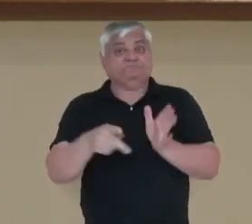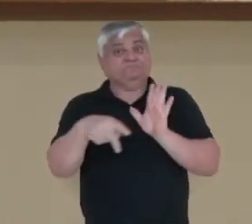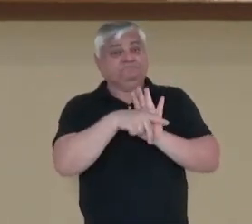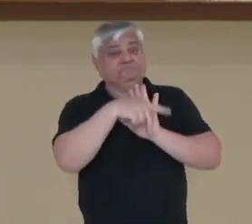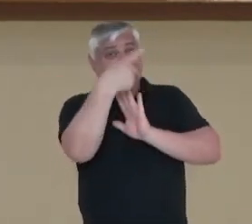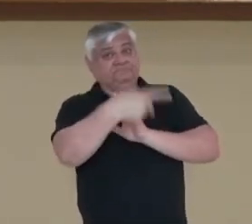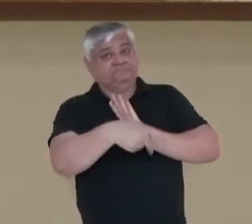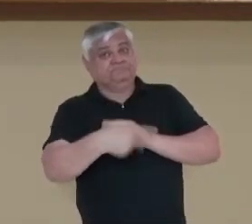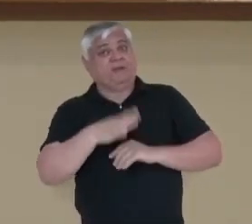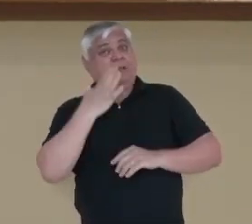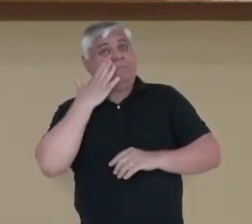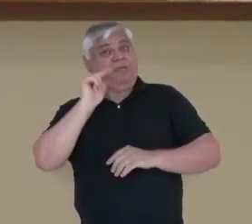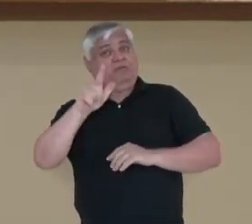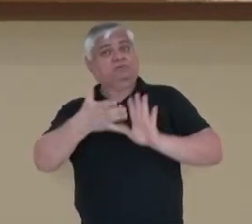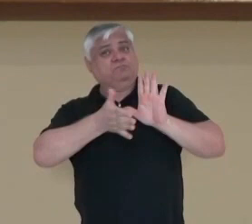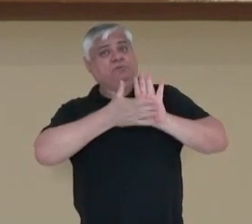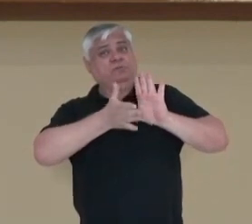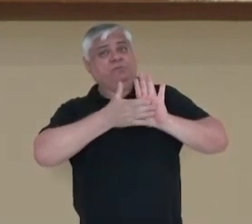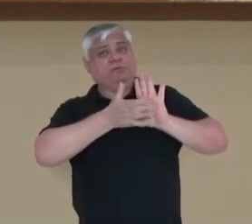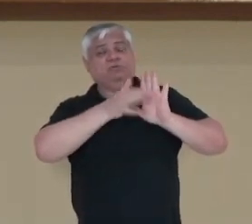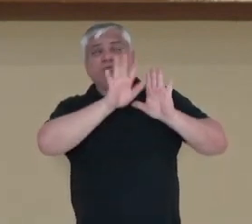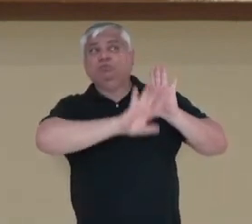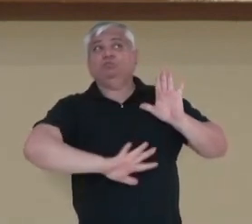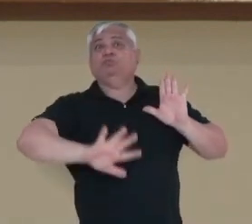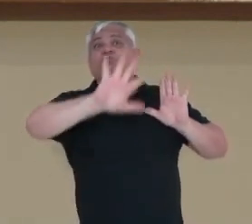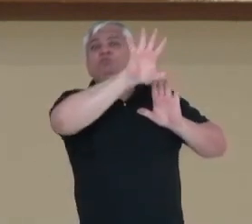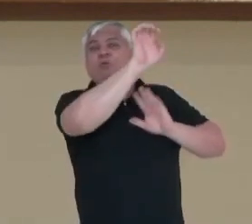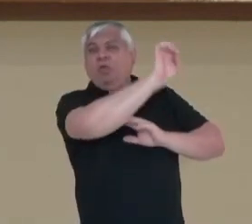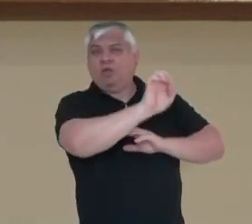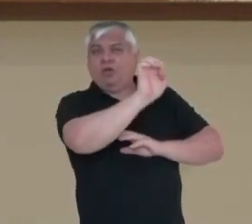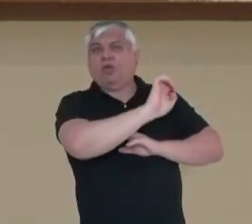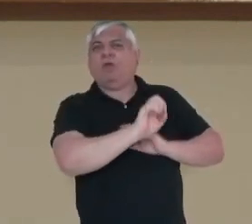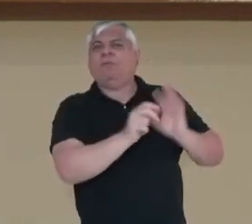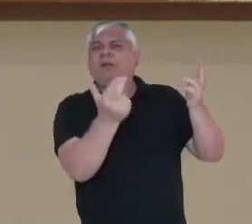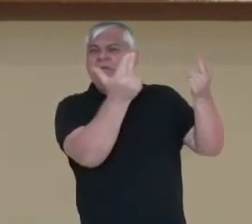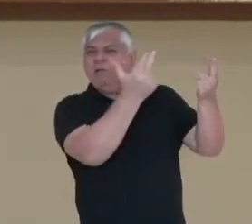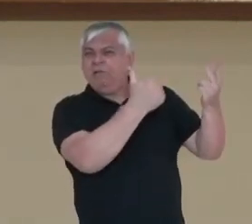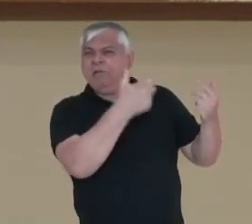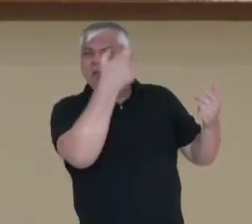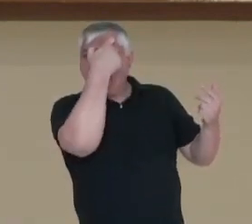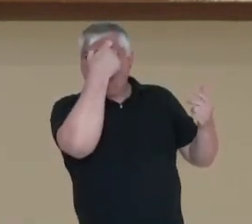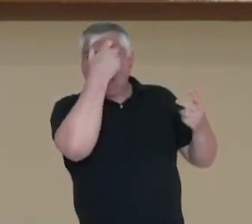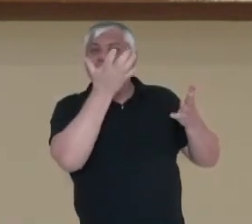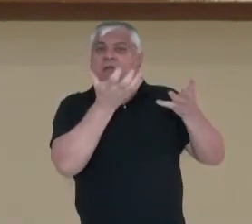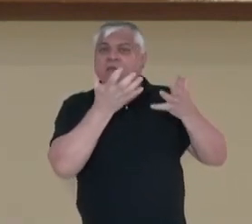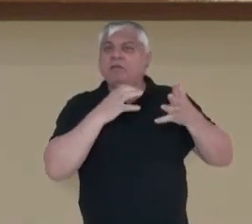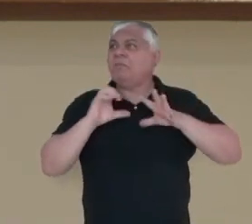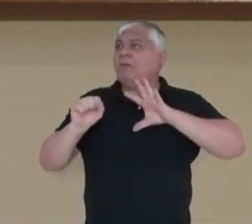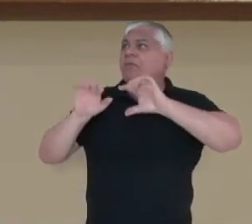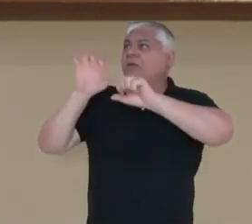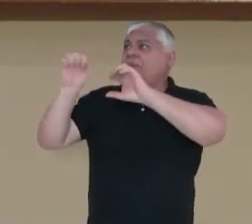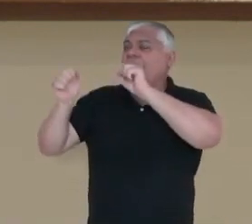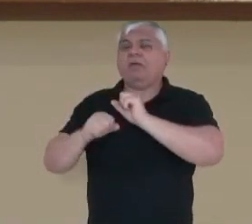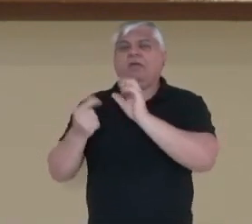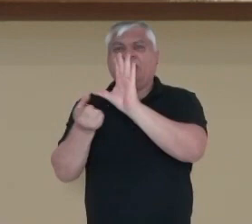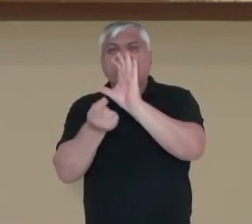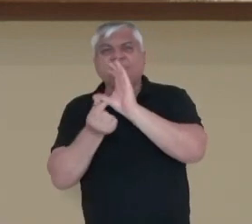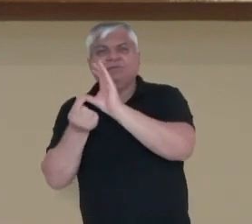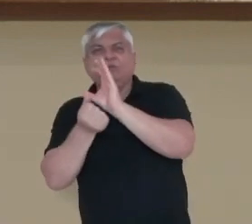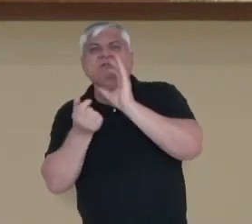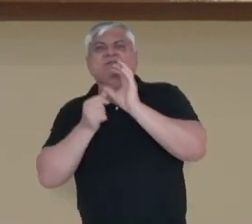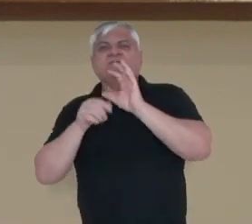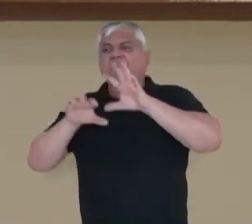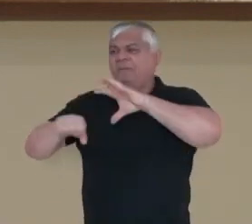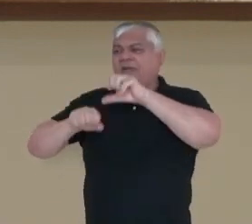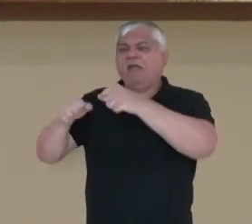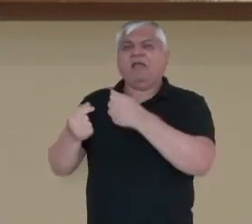parte, aliás, da proposta de quase todas as nações europeias nesse impulso capitalista, industrial, de